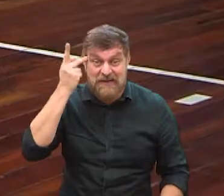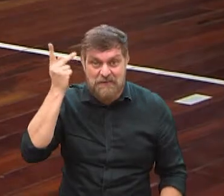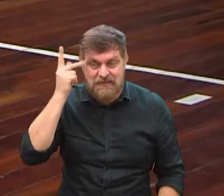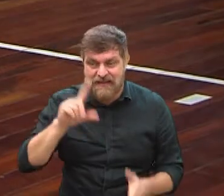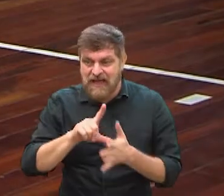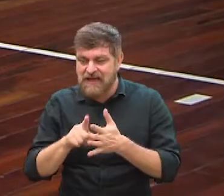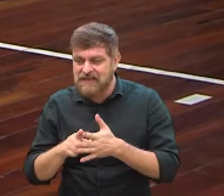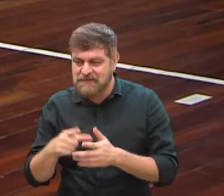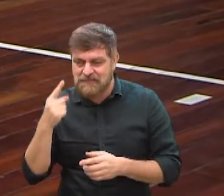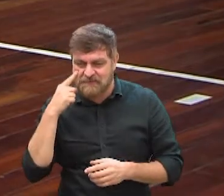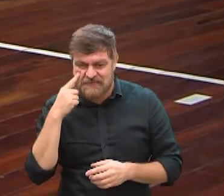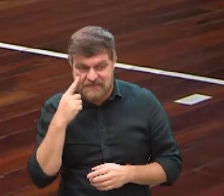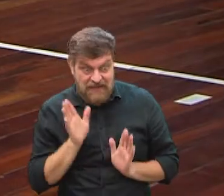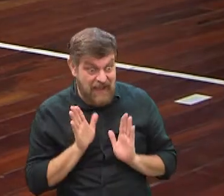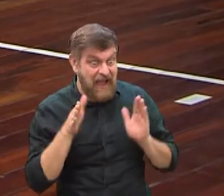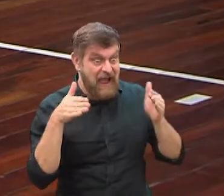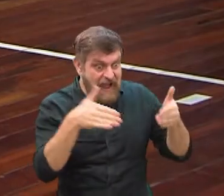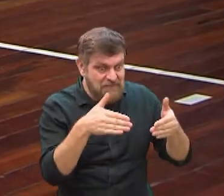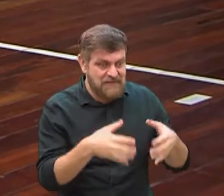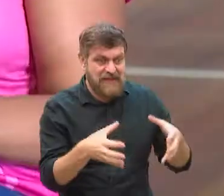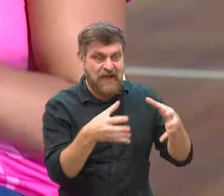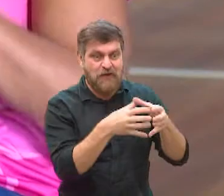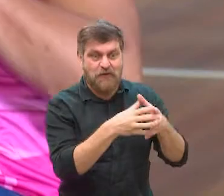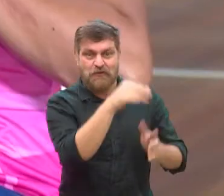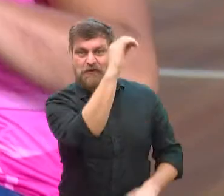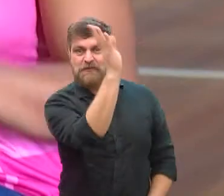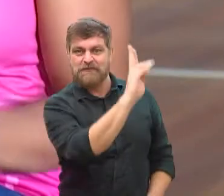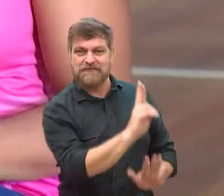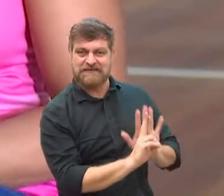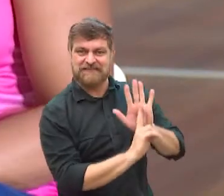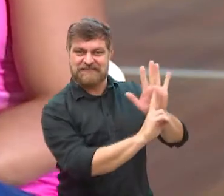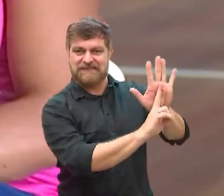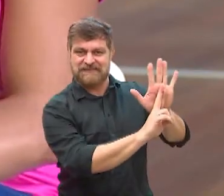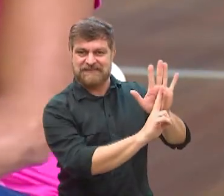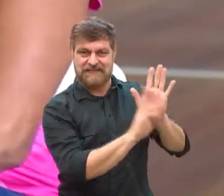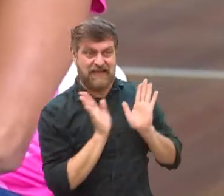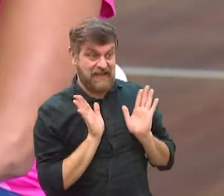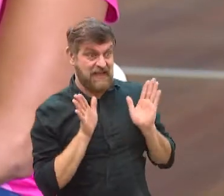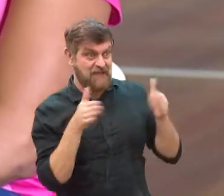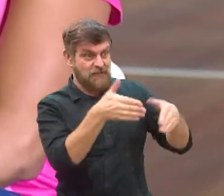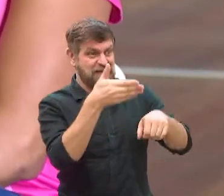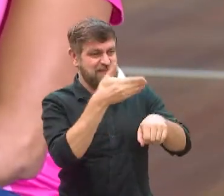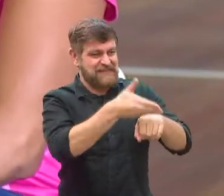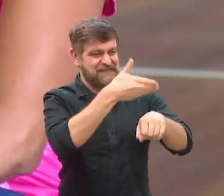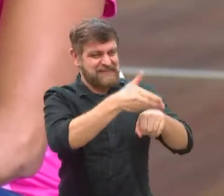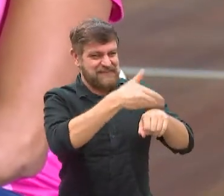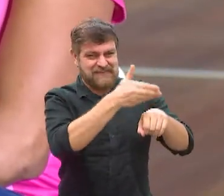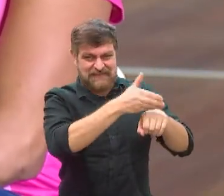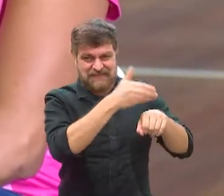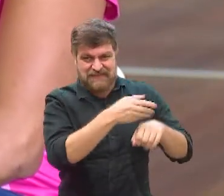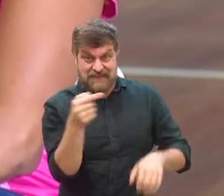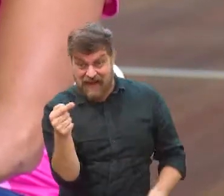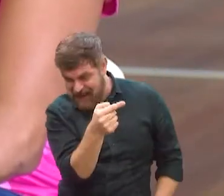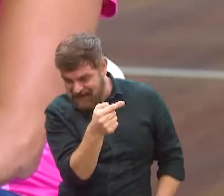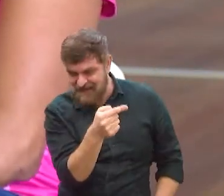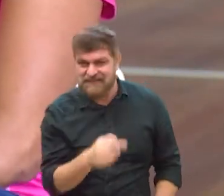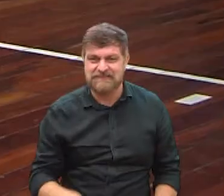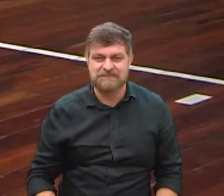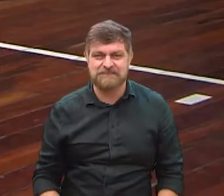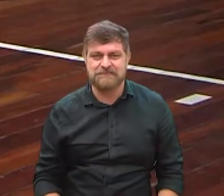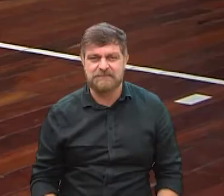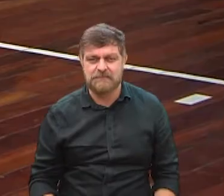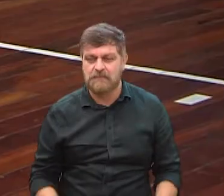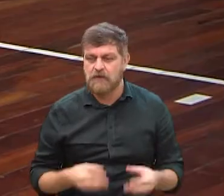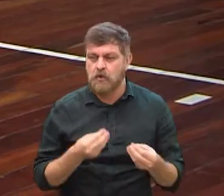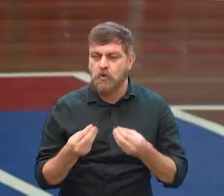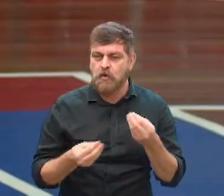e depois pode e aí extravasar. foquei, aí eu falei, não, agora passou, agora o meu foco é treinar, estar bem para os treinamentos, né?